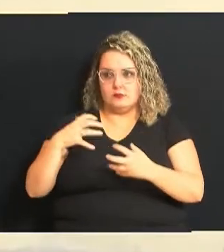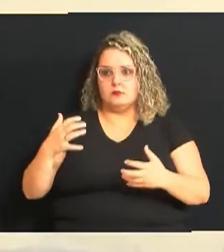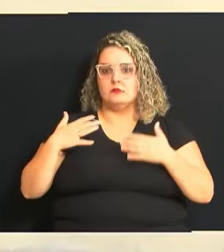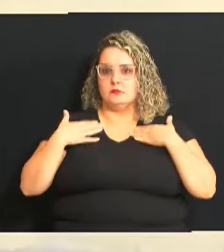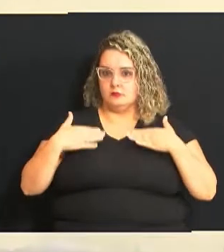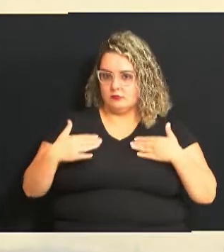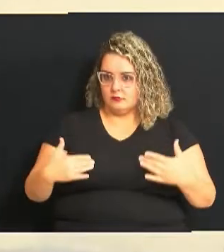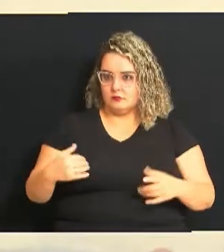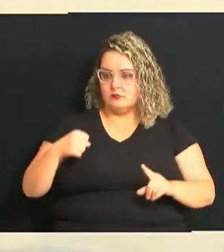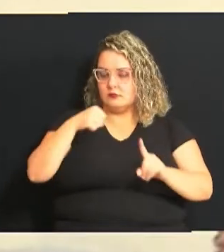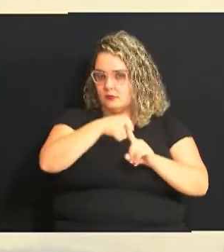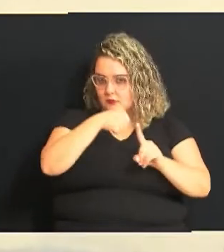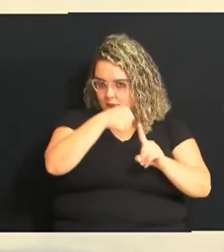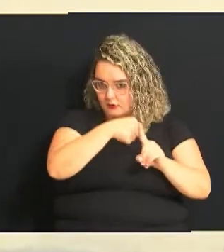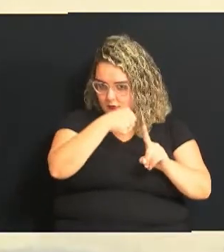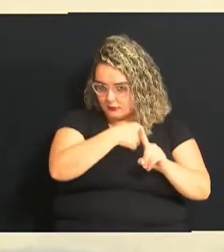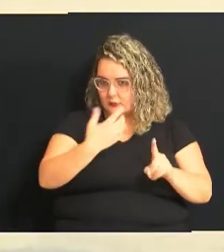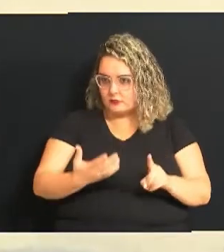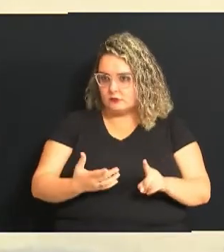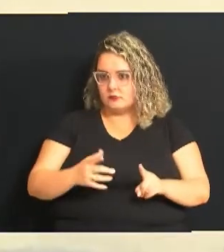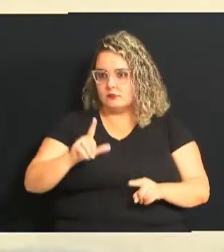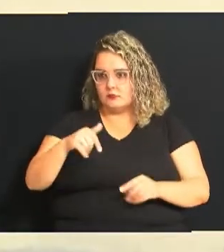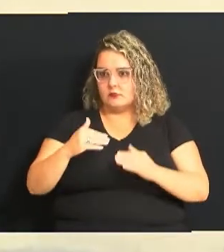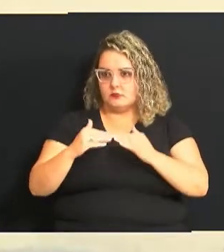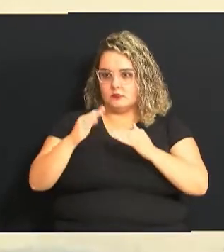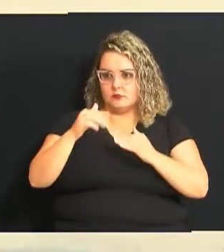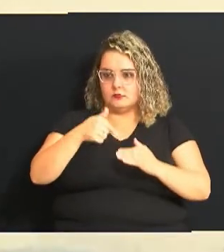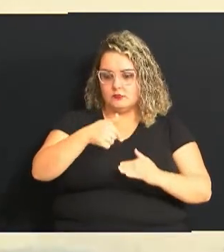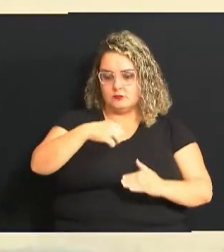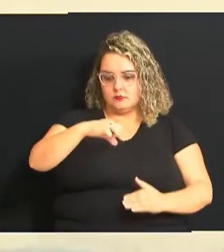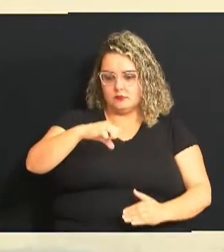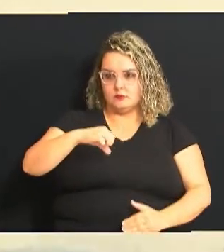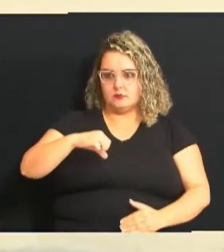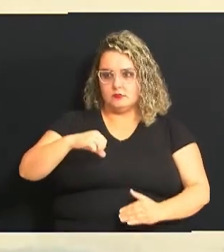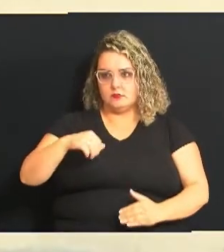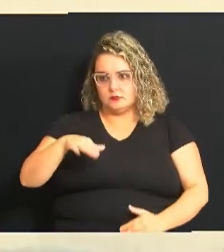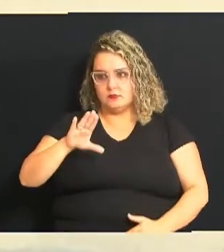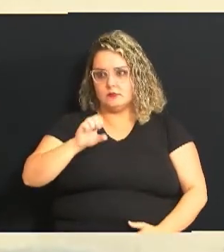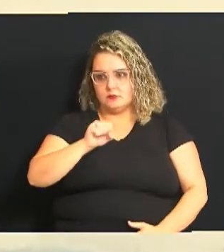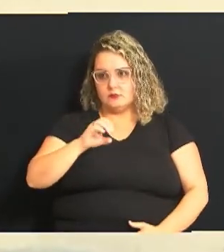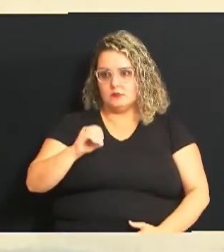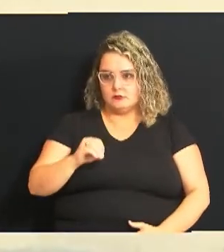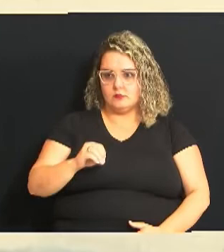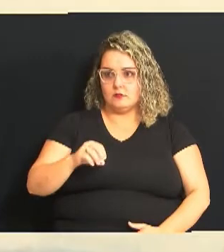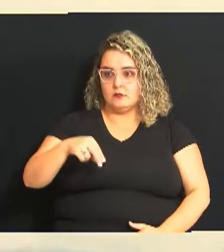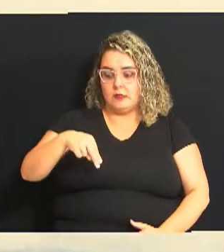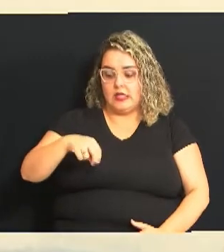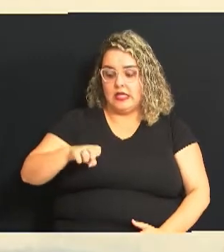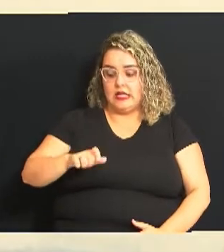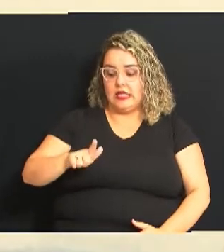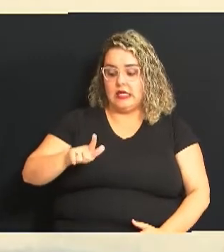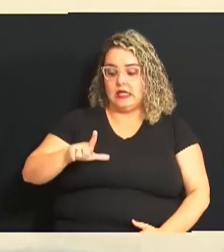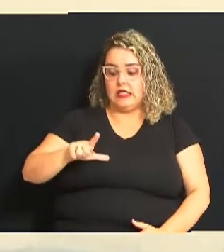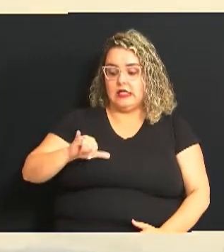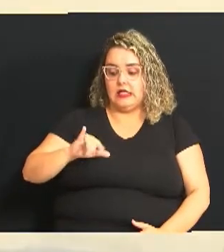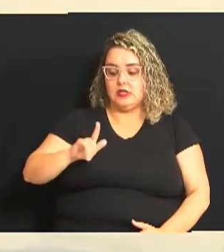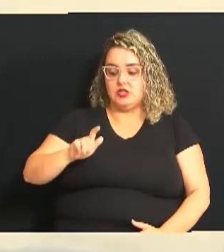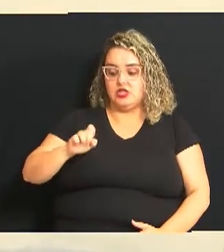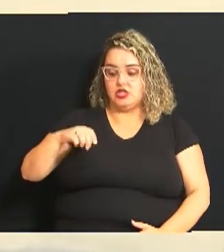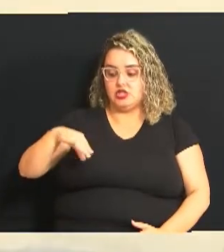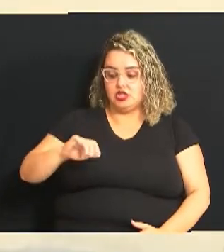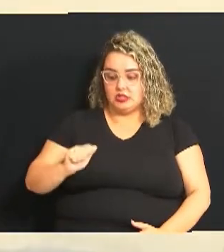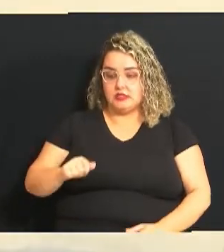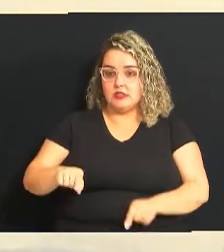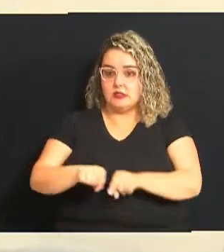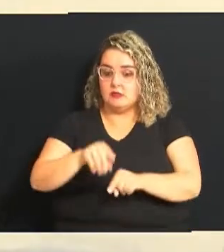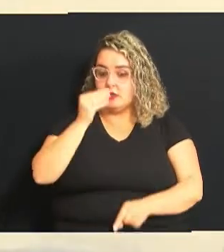física. Após, aos 79 anos, 80, é a negligência e o abandono. Né? Mas